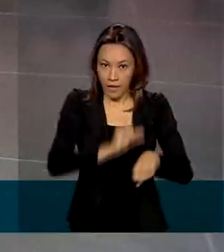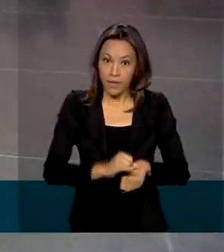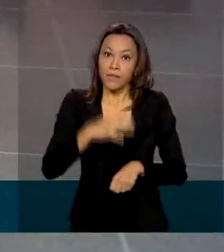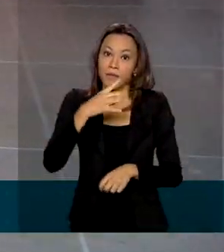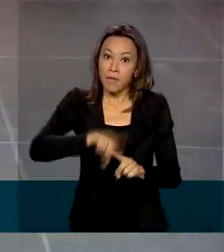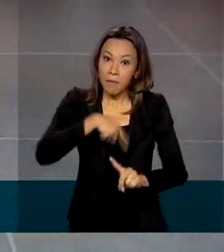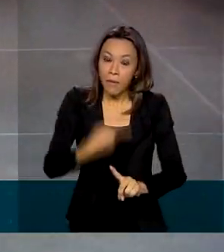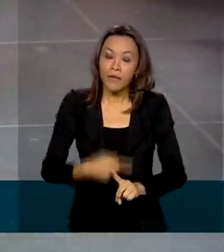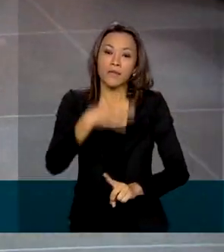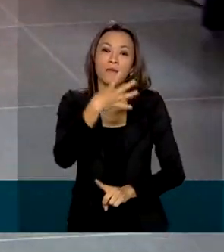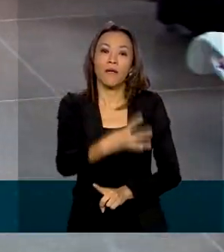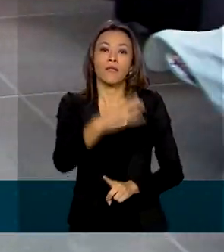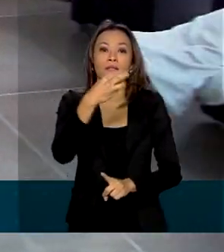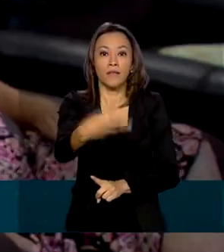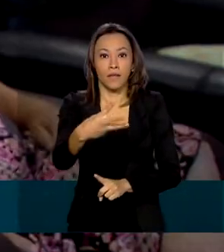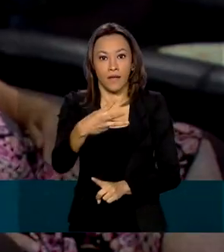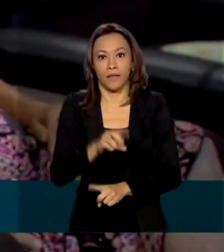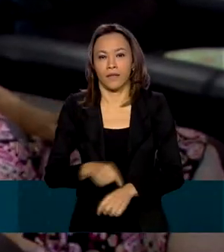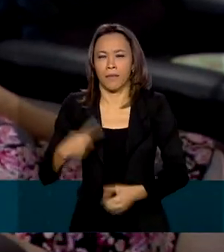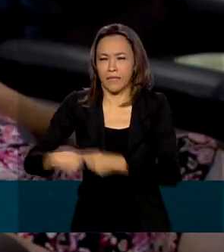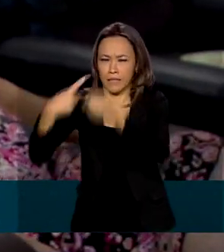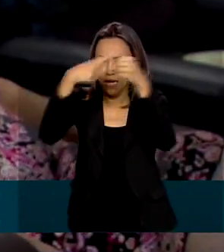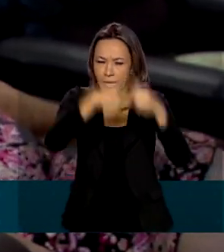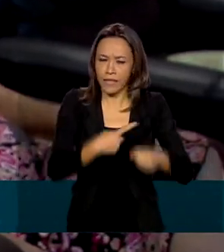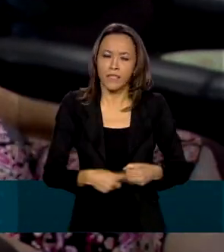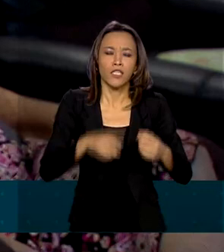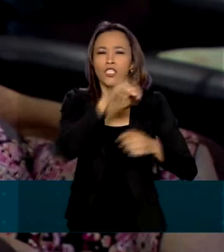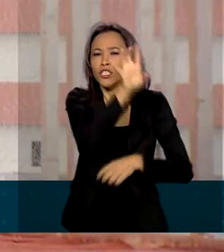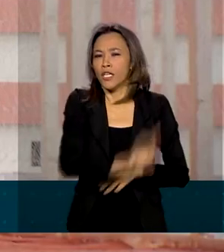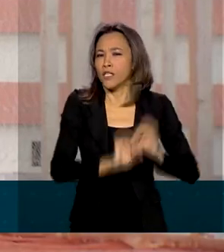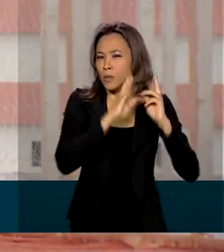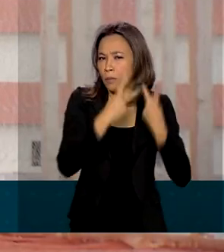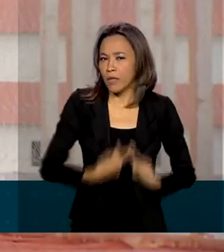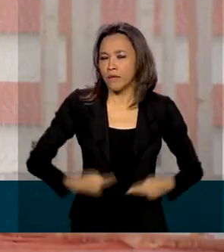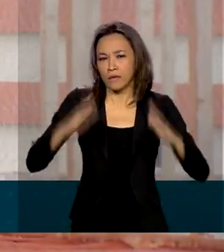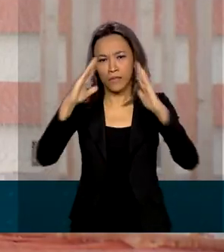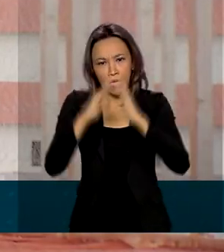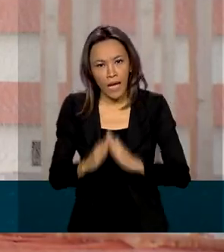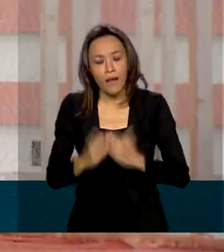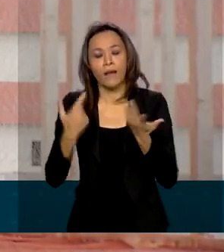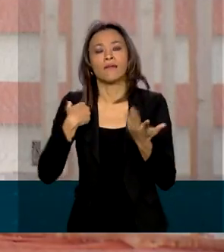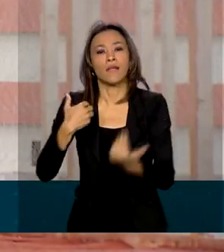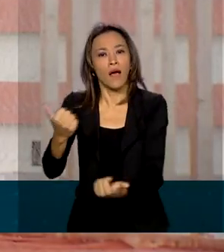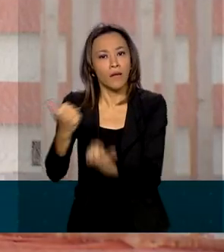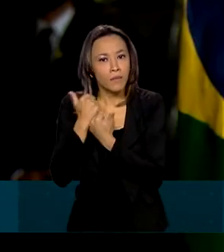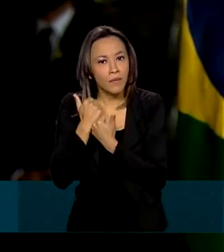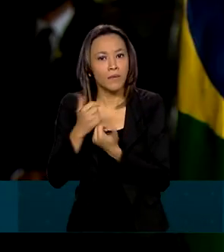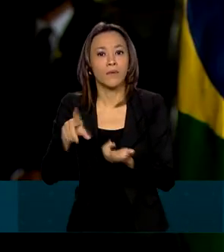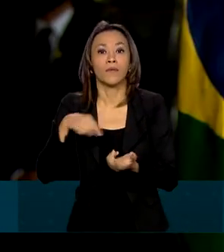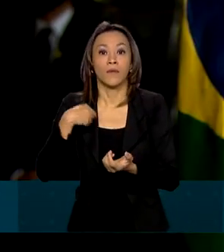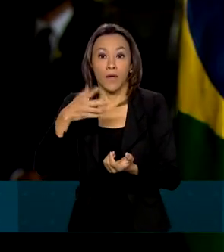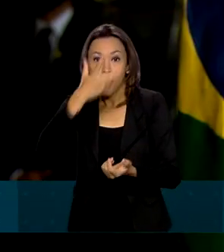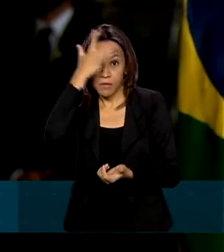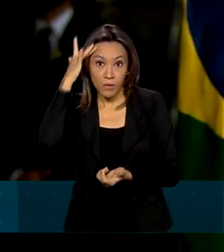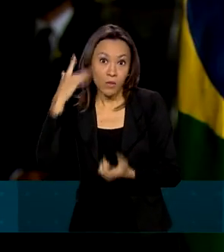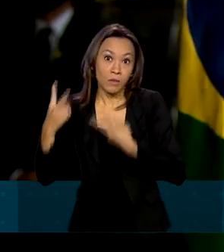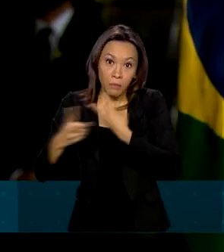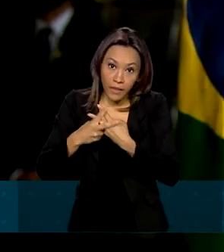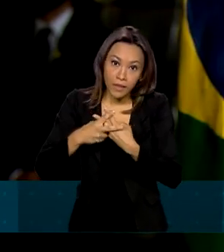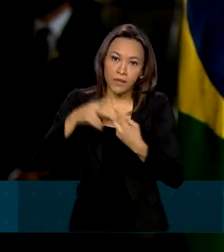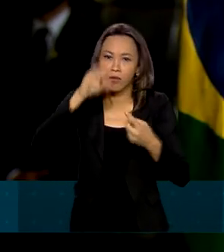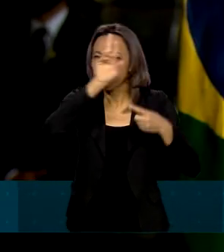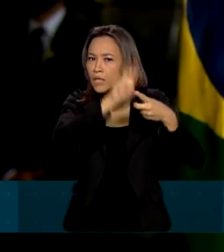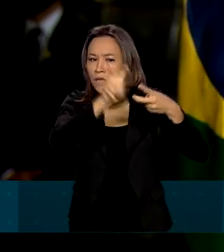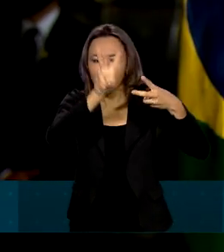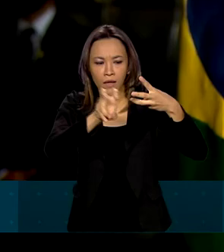interior Direitos Humanos saúde moradia benefícios previdenciários e assistência ao preso são alguns dos assuntos